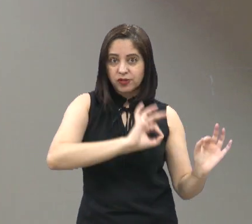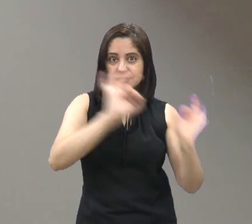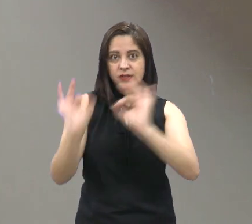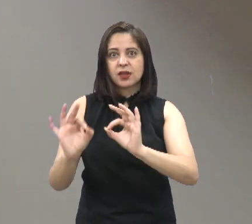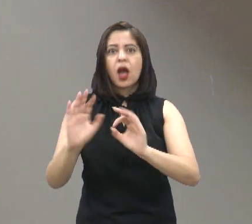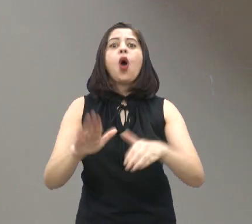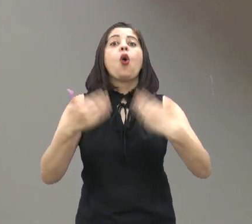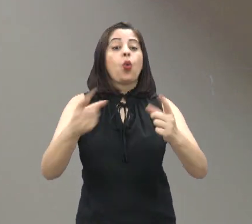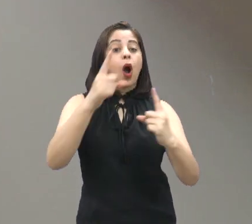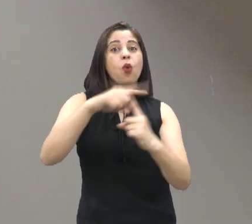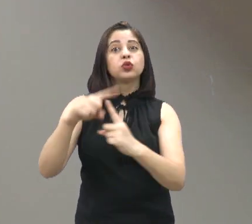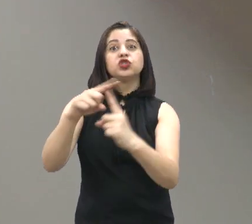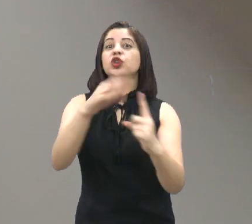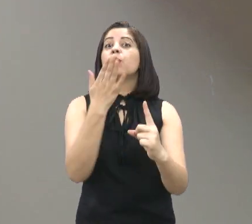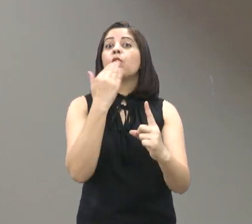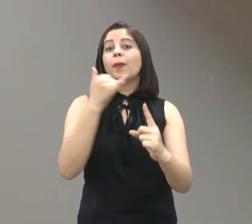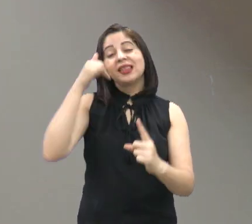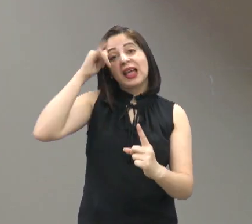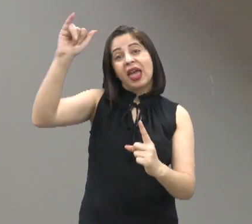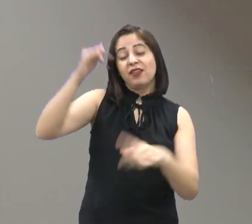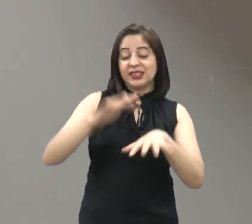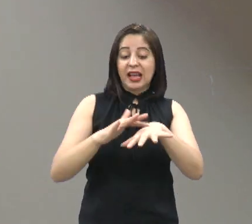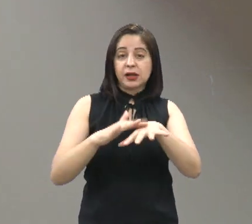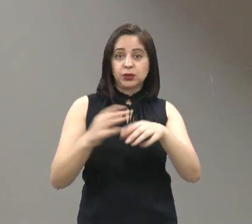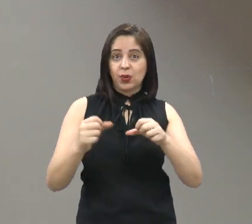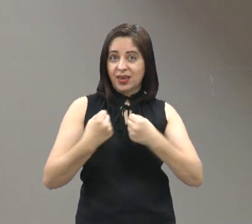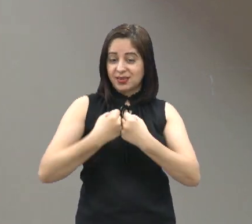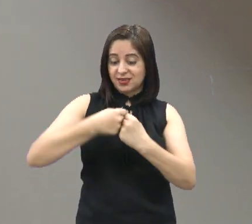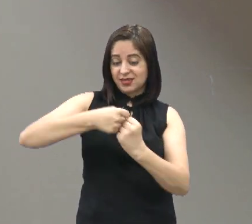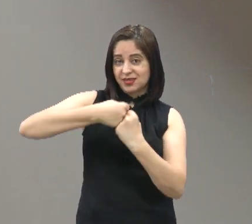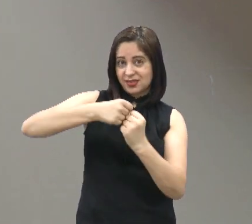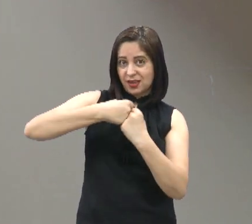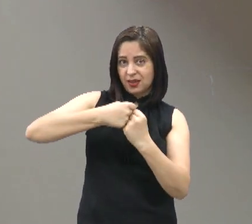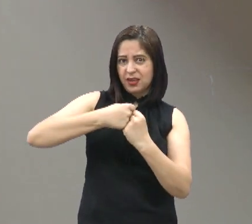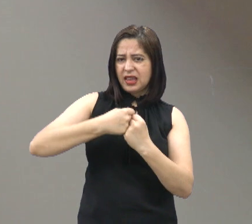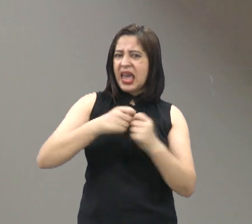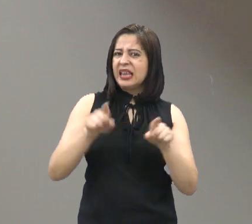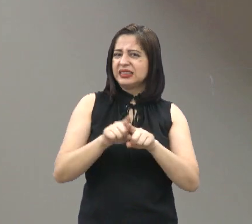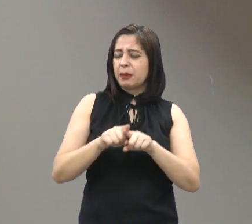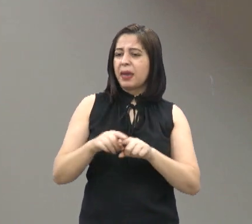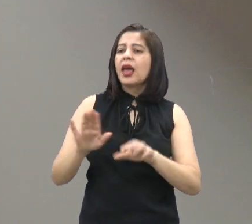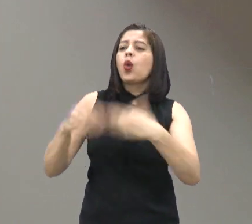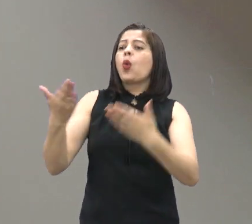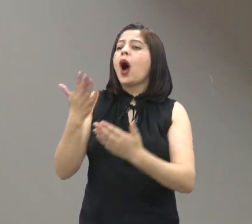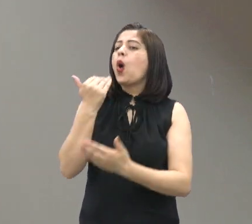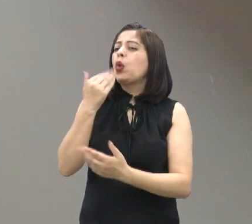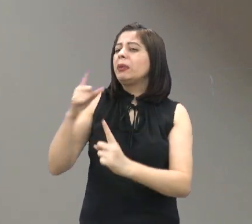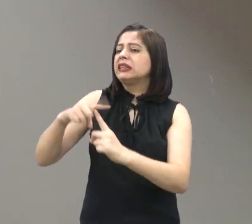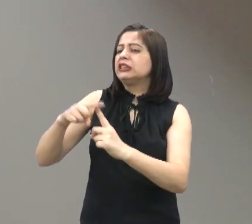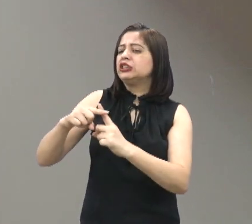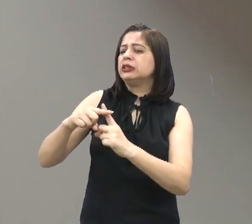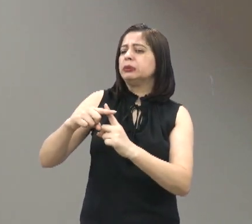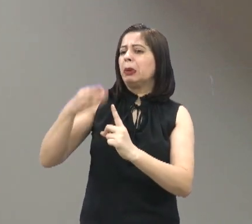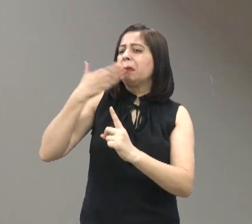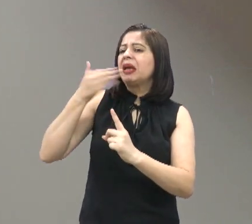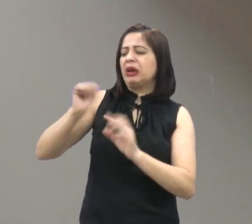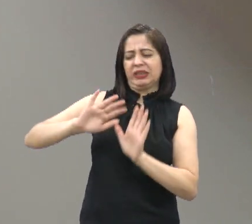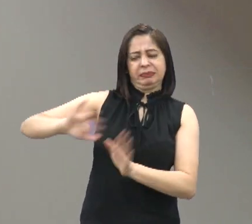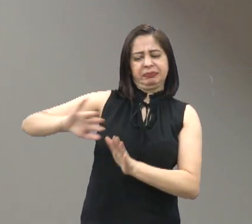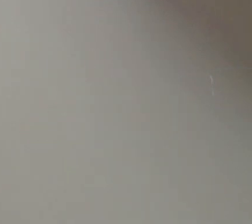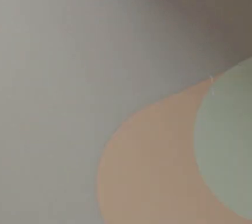alimentos podem ajudar na prevenção das doenças articulares e quais são aqueles que é melhor deixar de lado. Fica aí que nós já